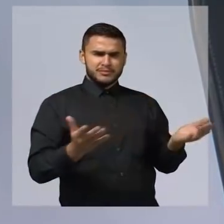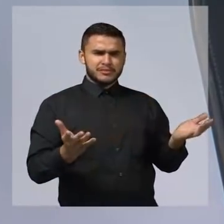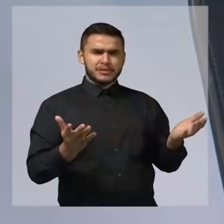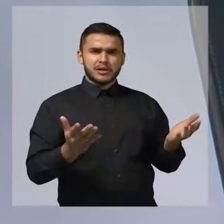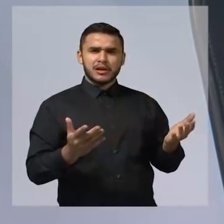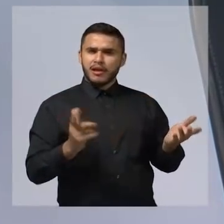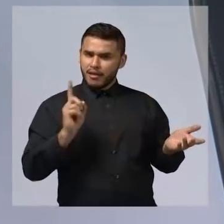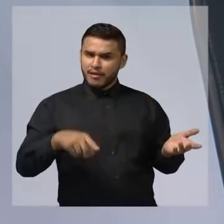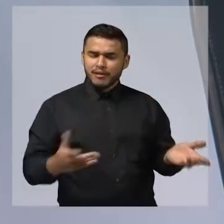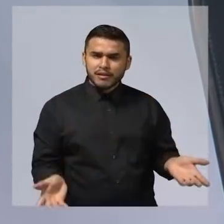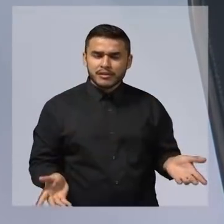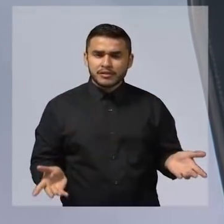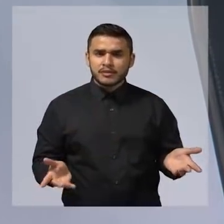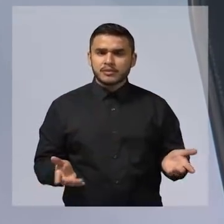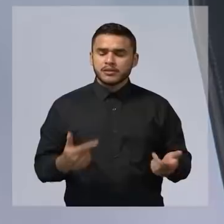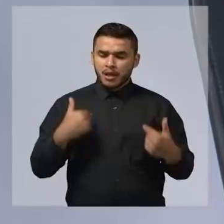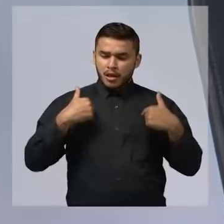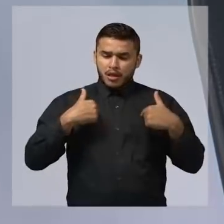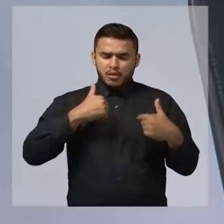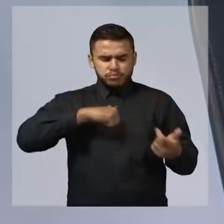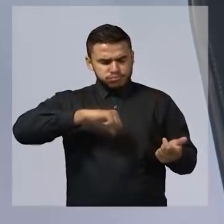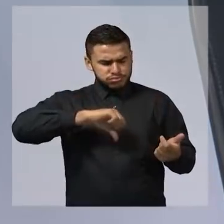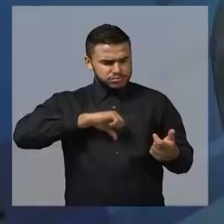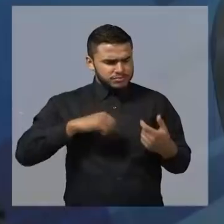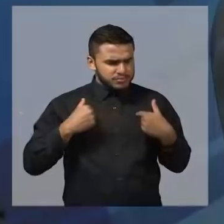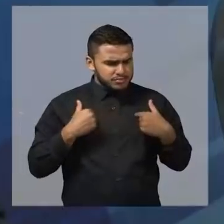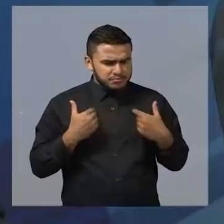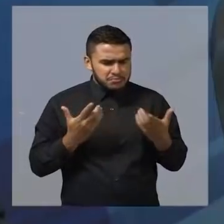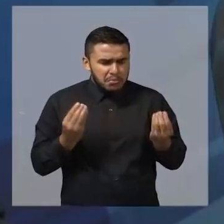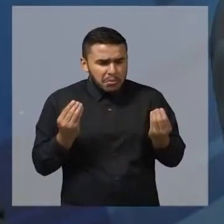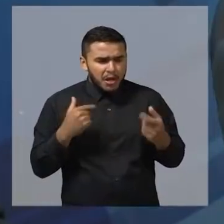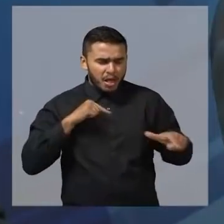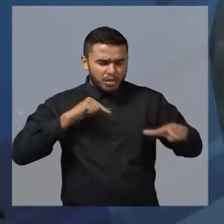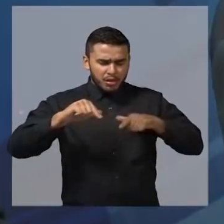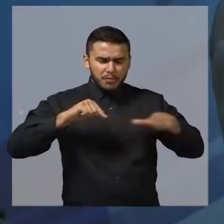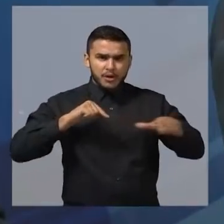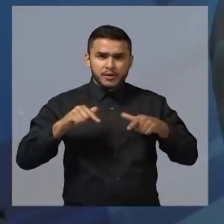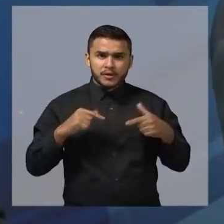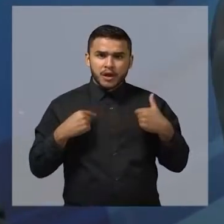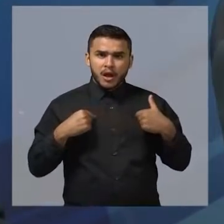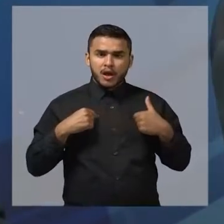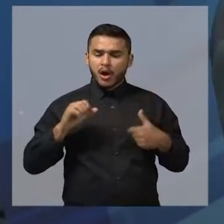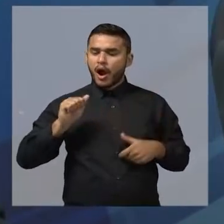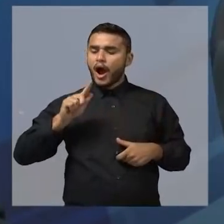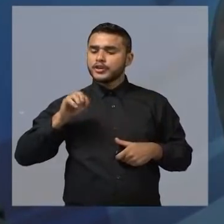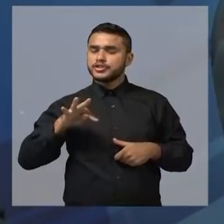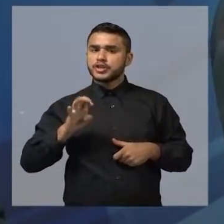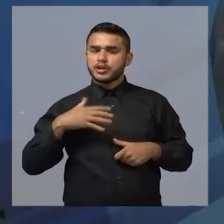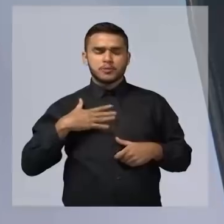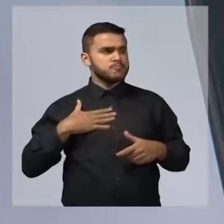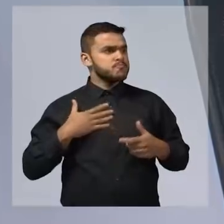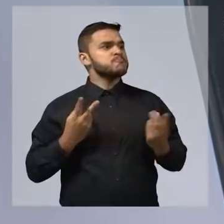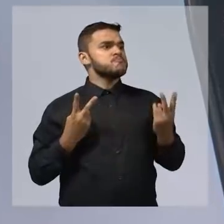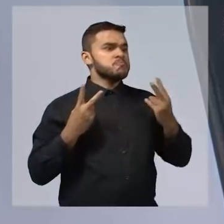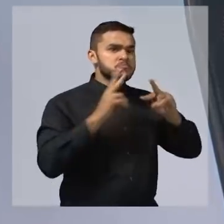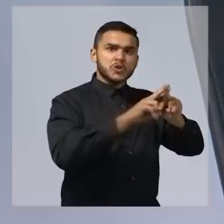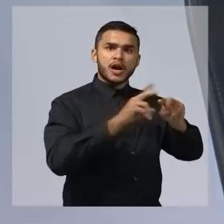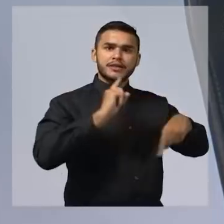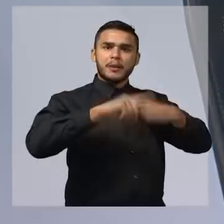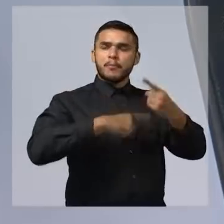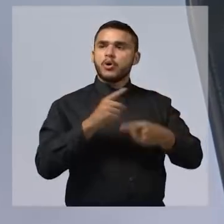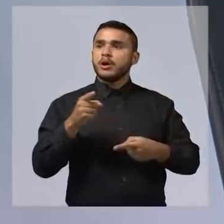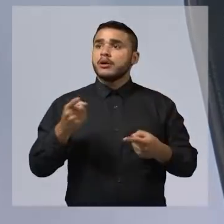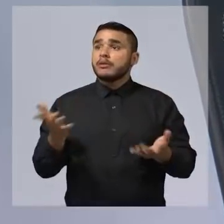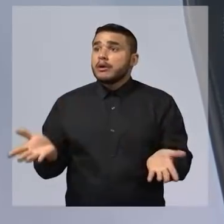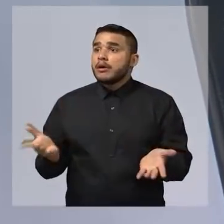diz, uma desmotivação tão grande no agente, que como é que ele vai se expor e depois ainda vai ter que responder? Né? Lógico que tudo é dentro da legalidade, lógico que